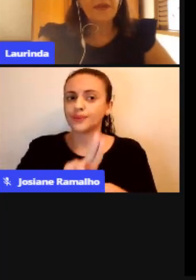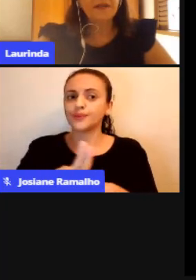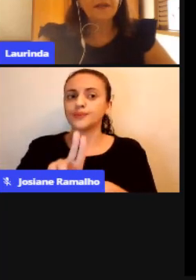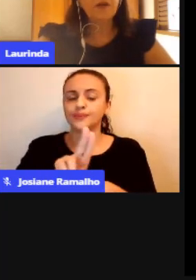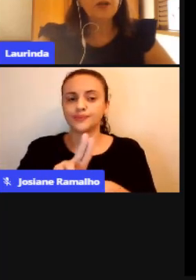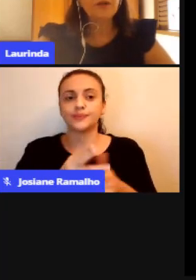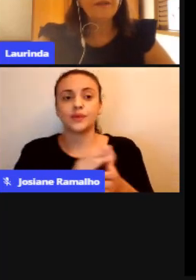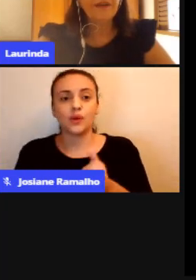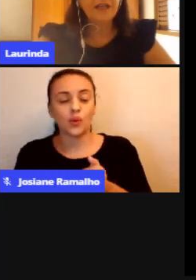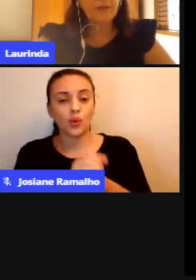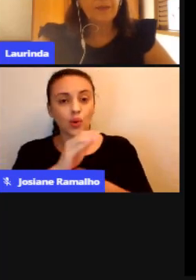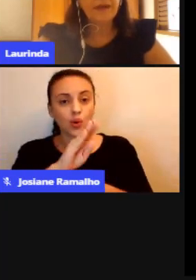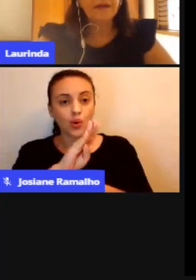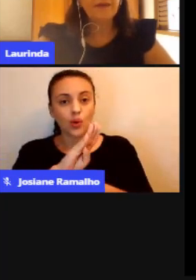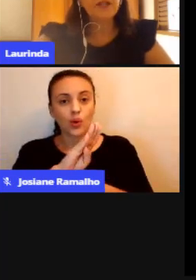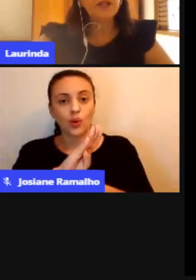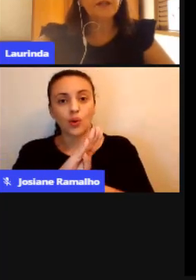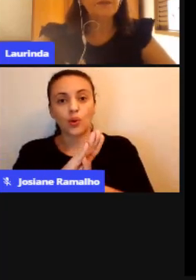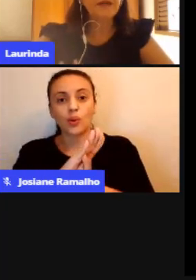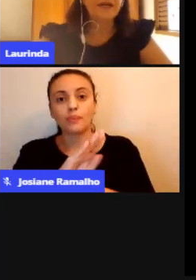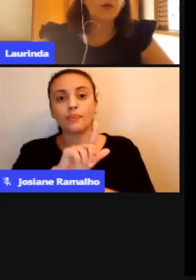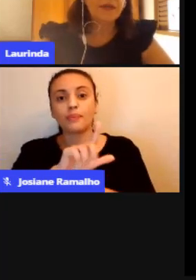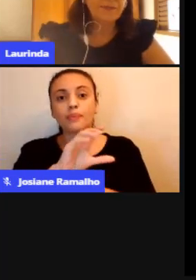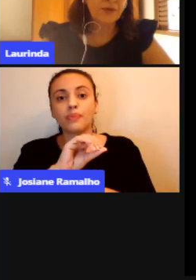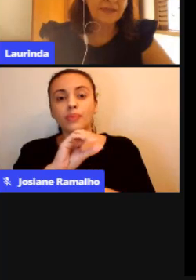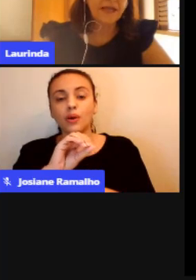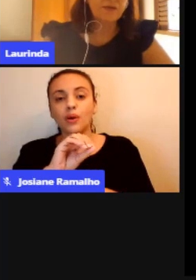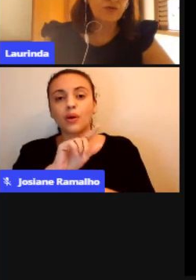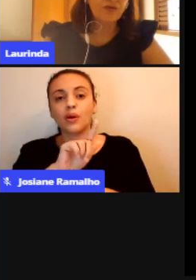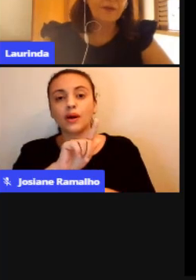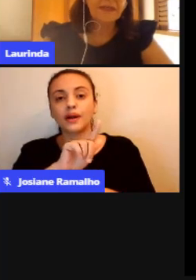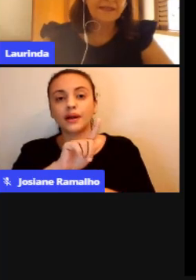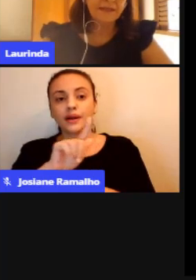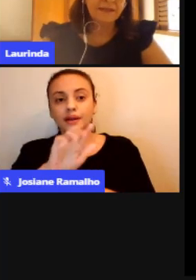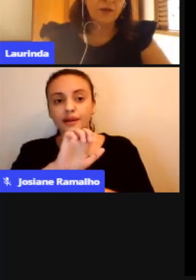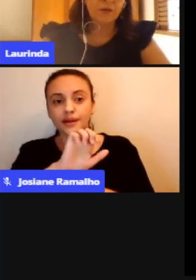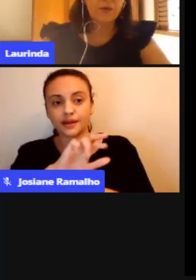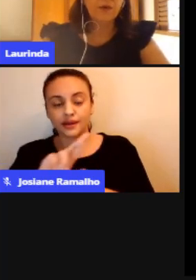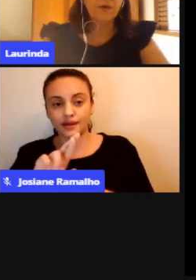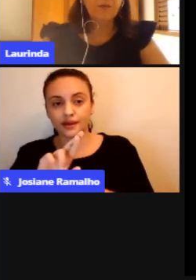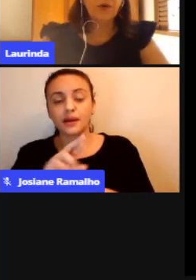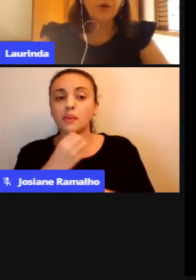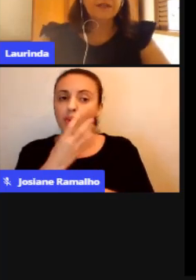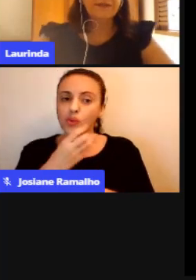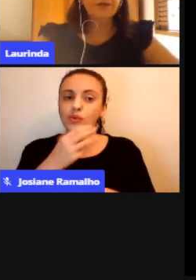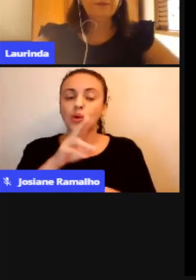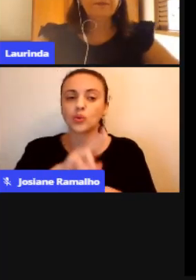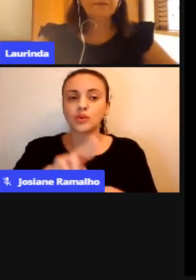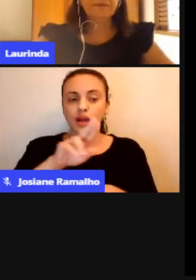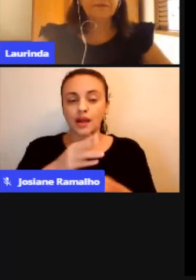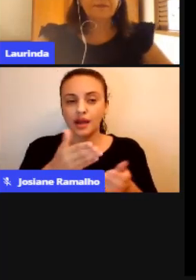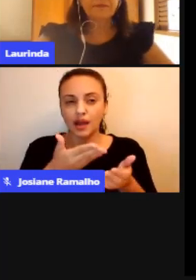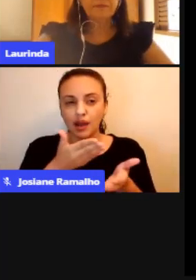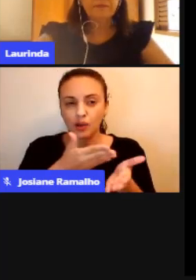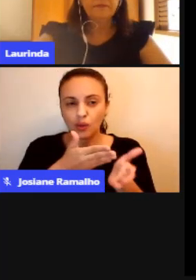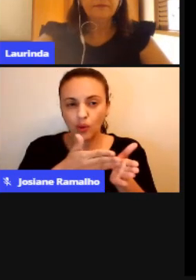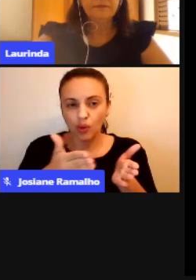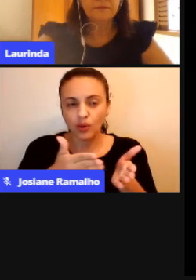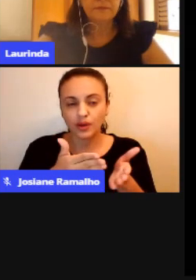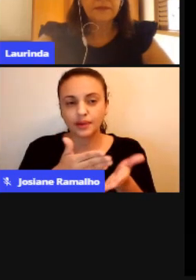uma ferramenta que eu acho que vale a pena para a gente trabalhar com esse processo de alfabetização. Próximo.